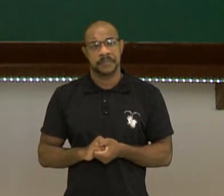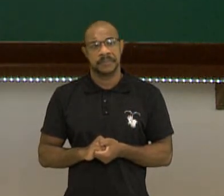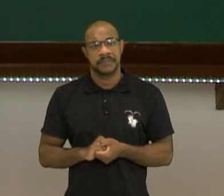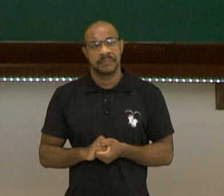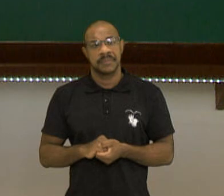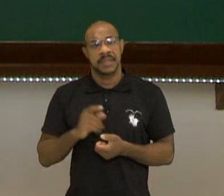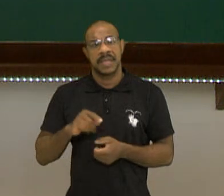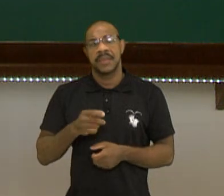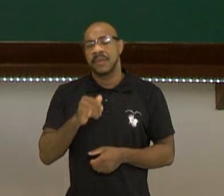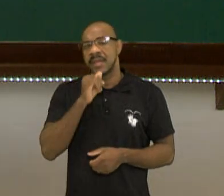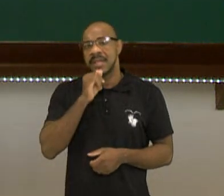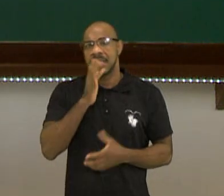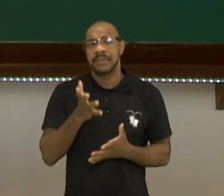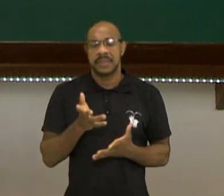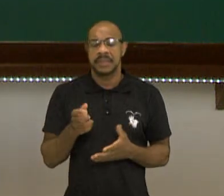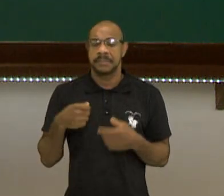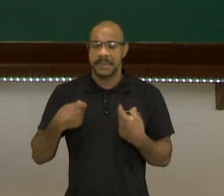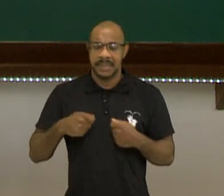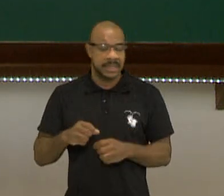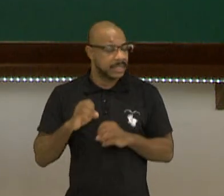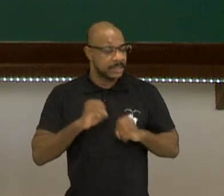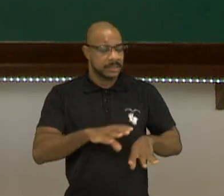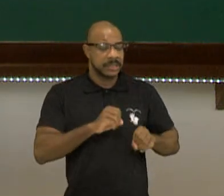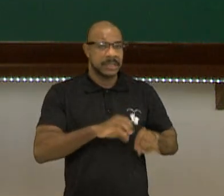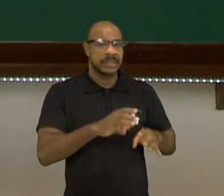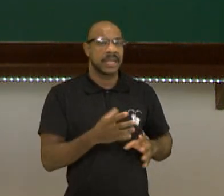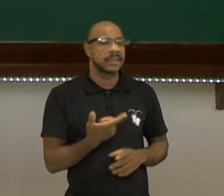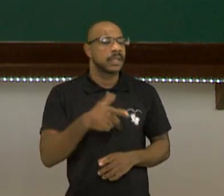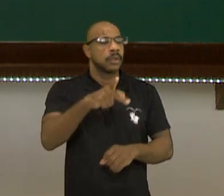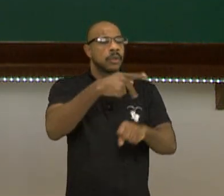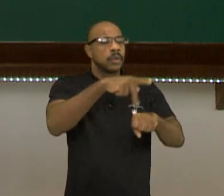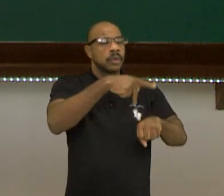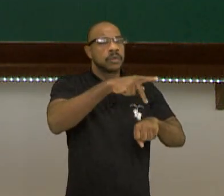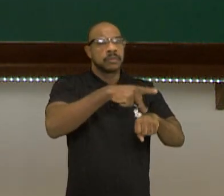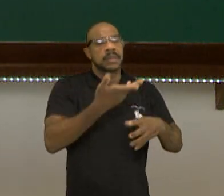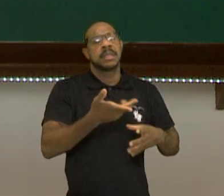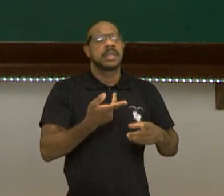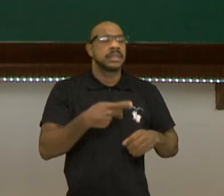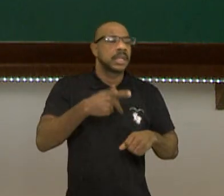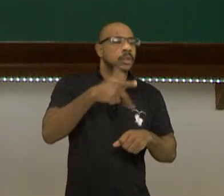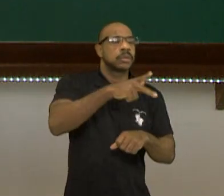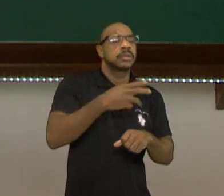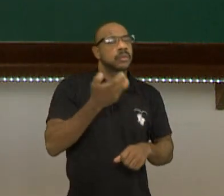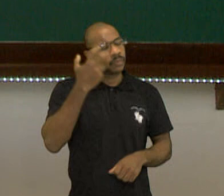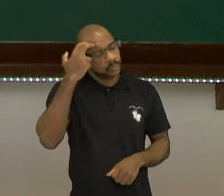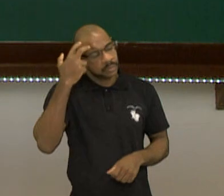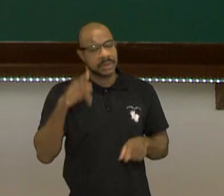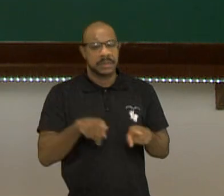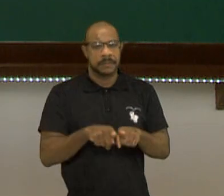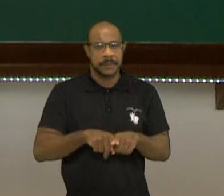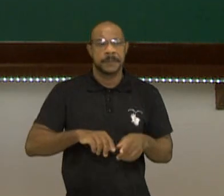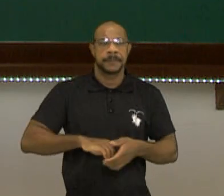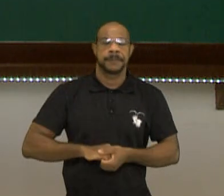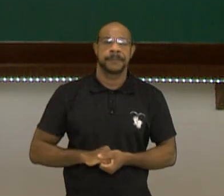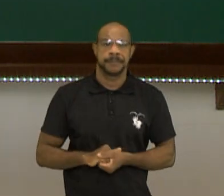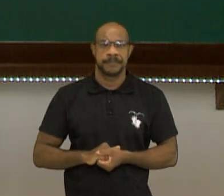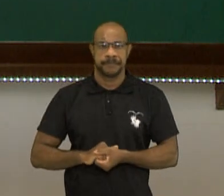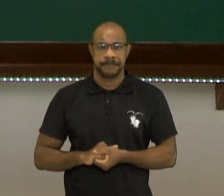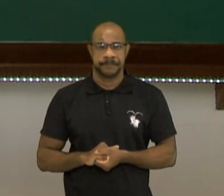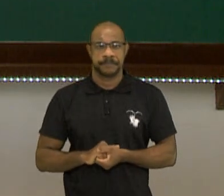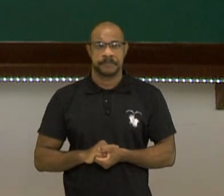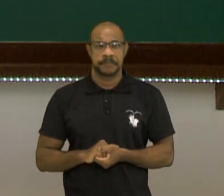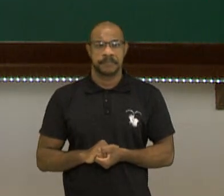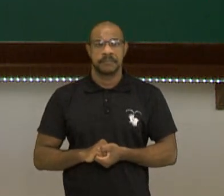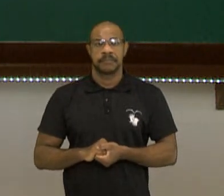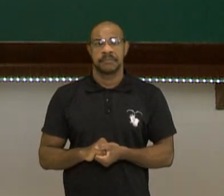era um modelo que deveria ser imposta às demais culturas, pois não se considerava a diversidade, não se considerava as diferenças.